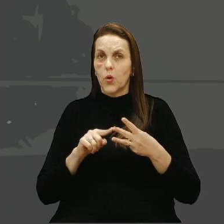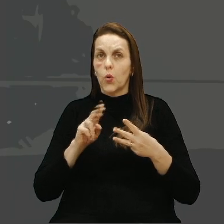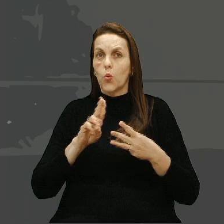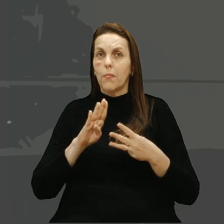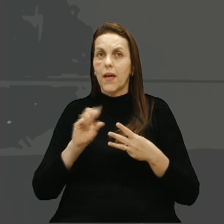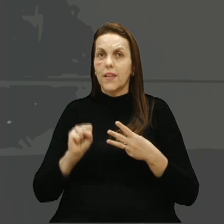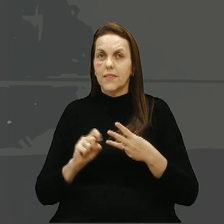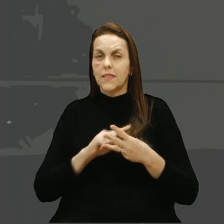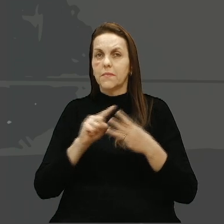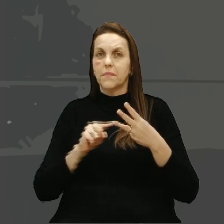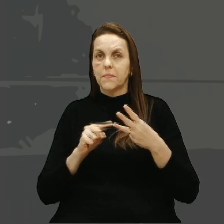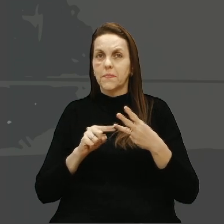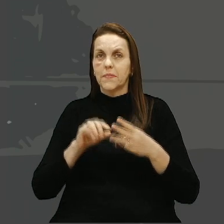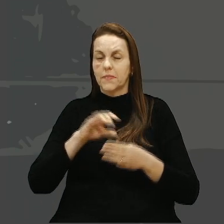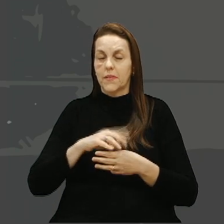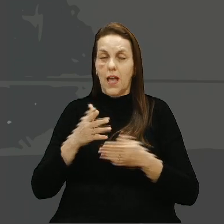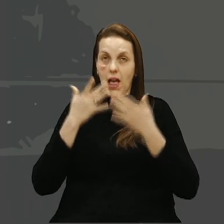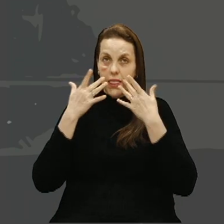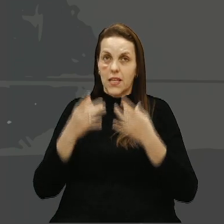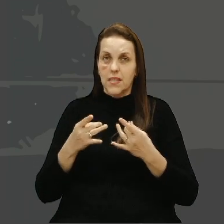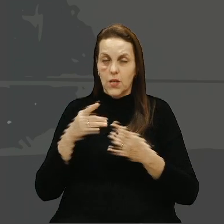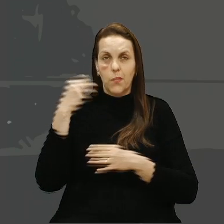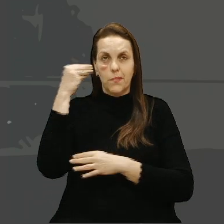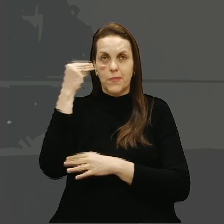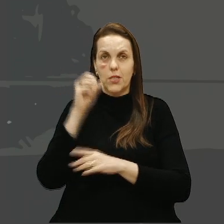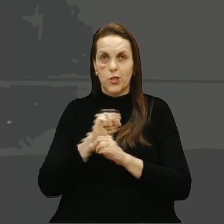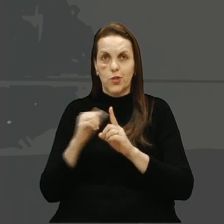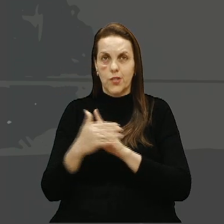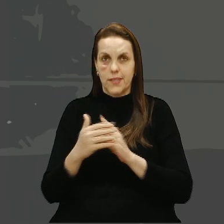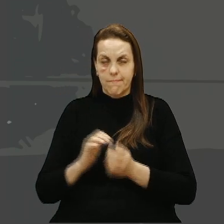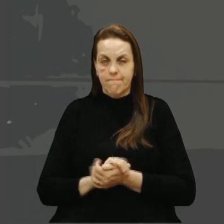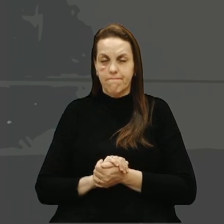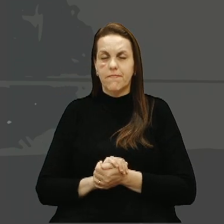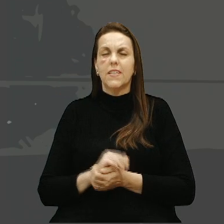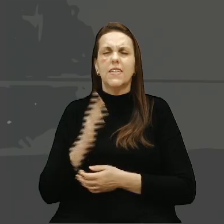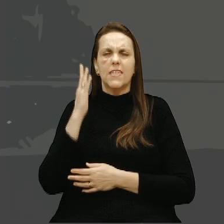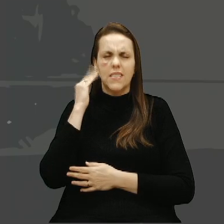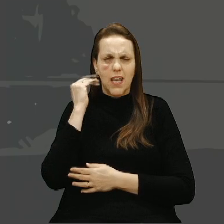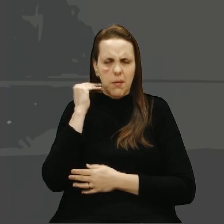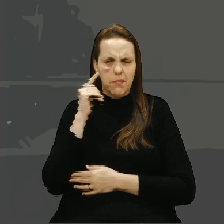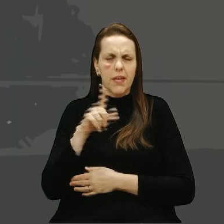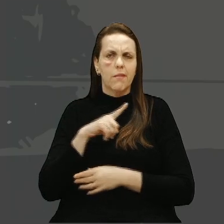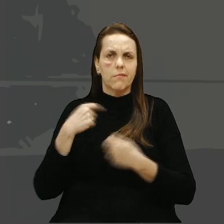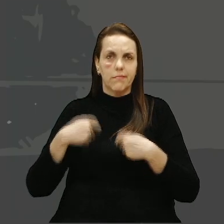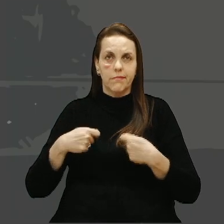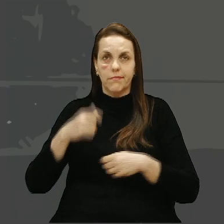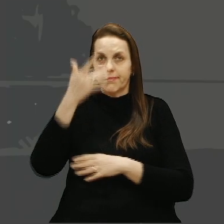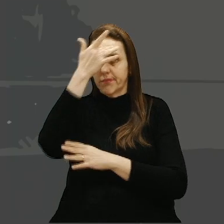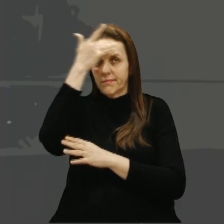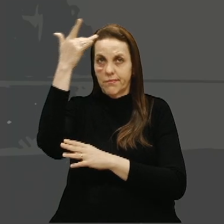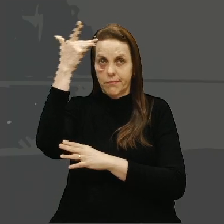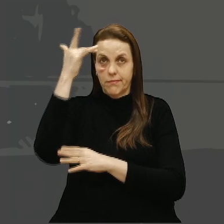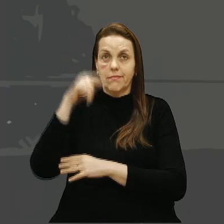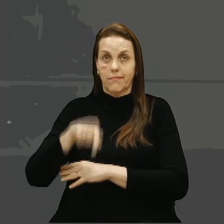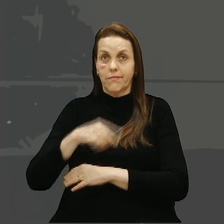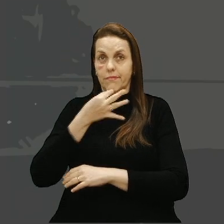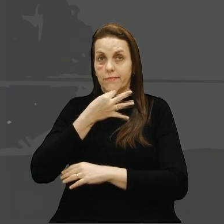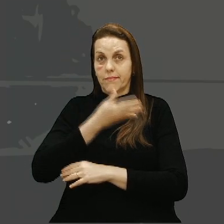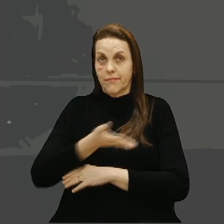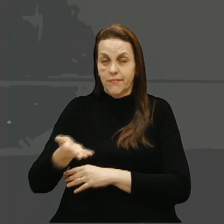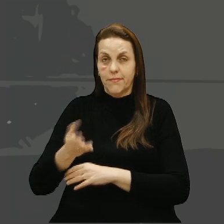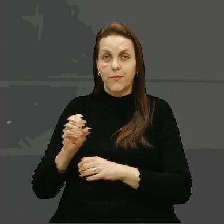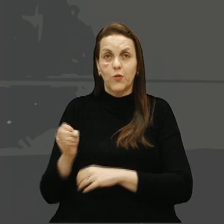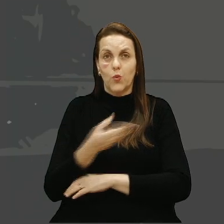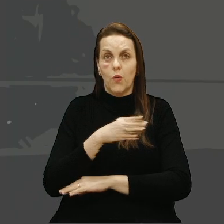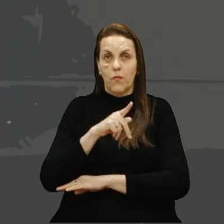e um centro de atenção psicossocial. Nós sabemos as necessidades que tem a saúde mental na nossa cidade e nesse novo